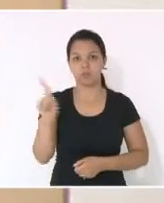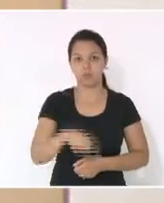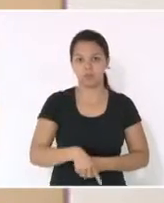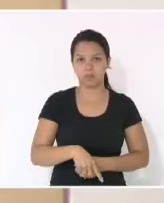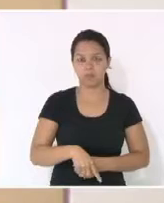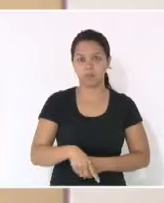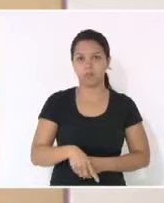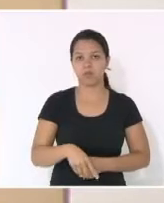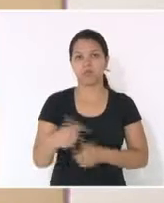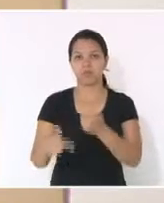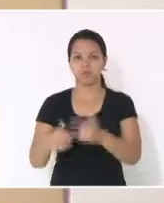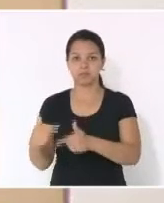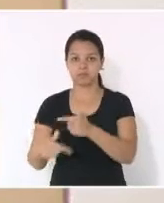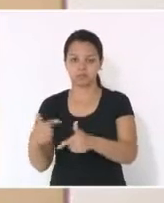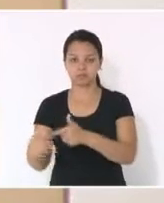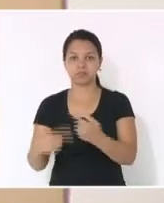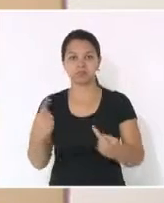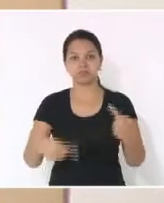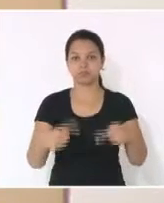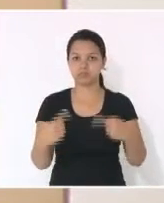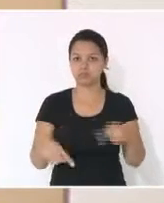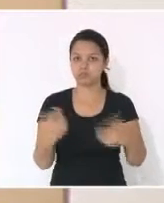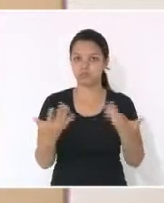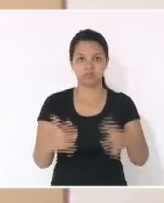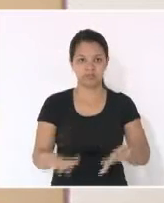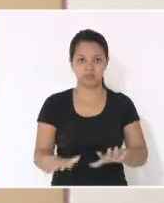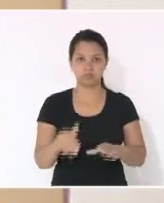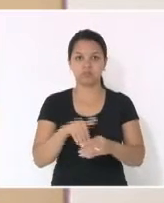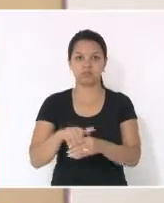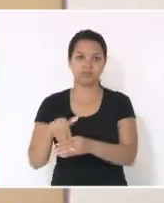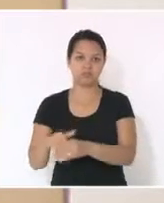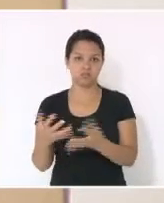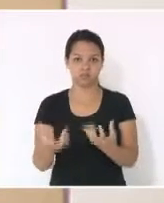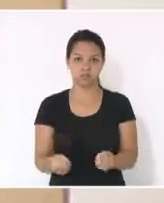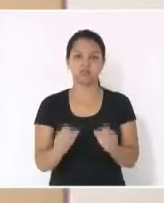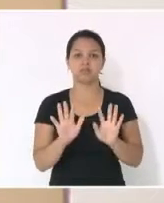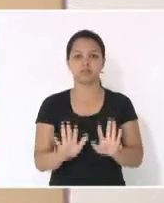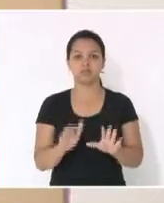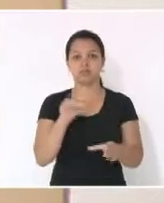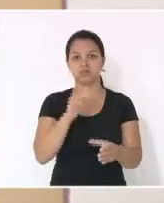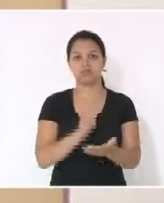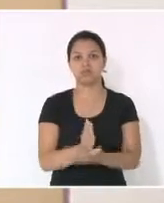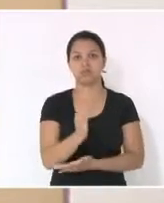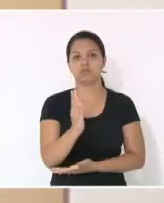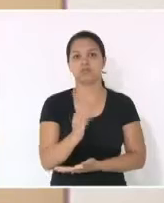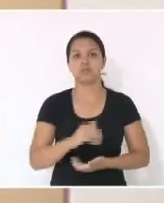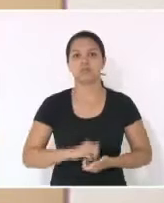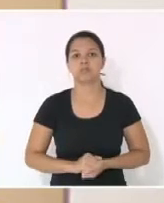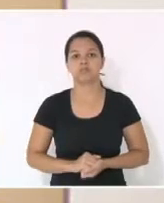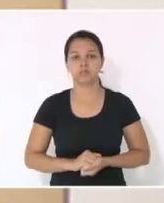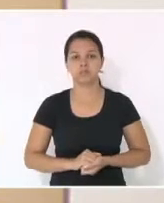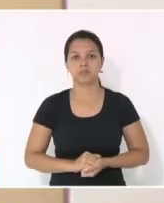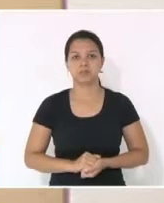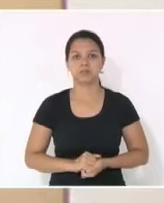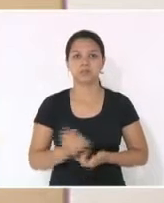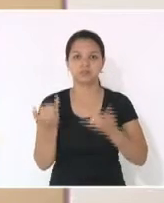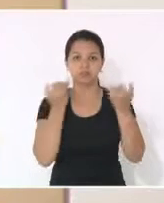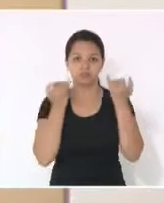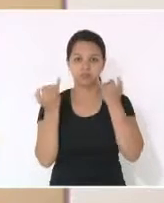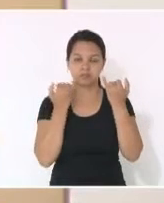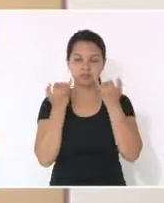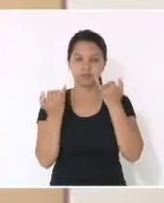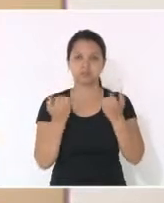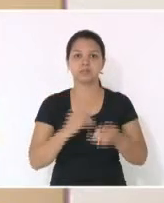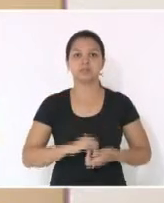em excursão novembro que quer discutir em votação quem estiver de acordo permanece como está aprovada a informação pedida